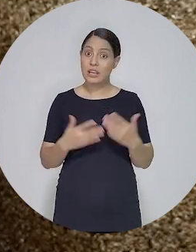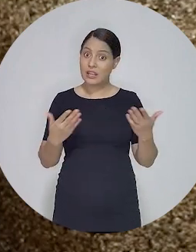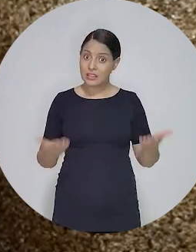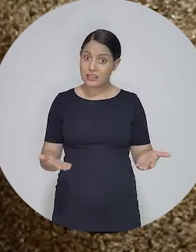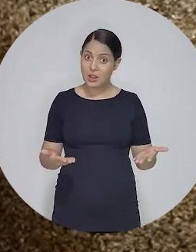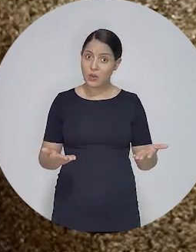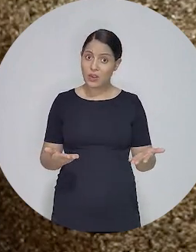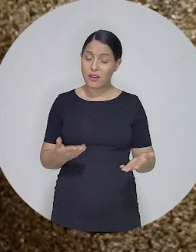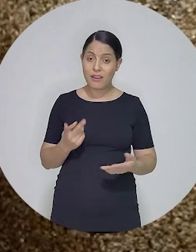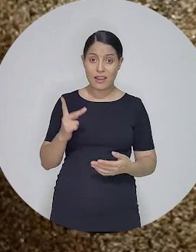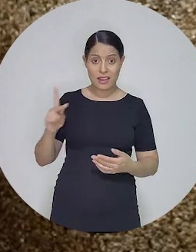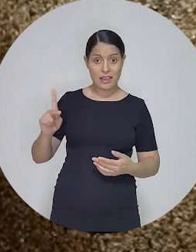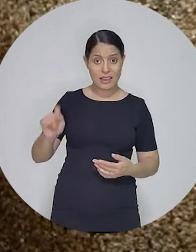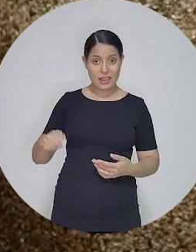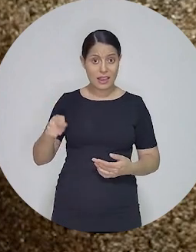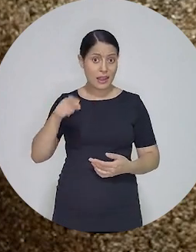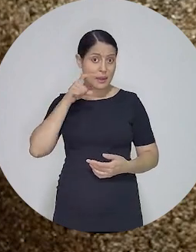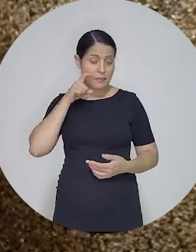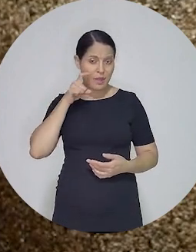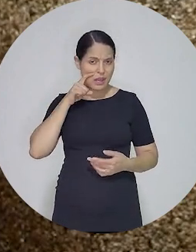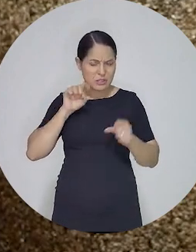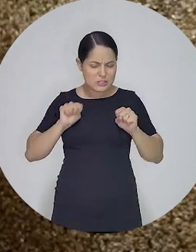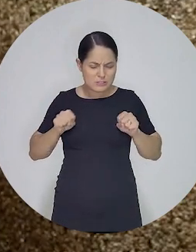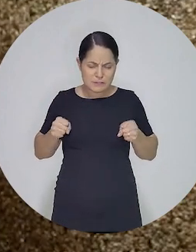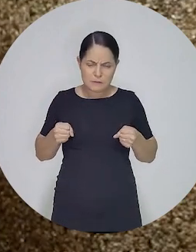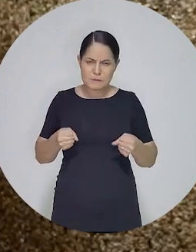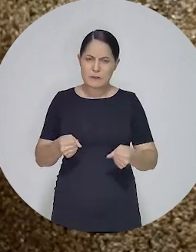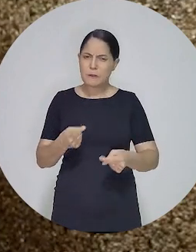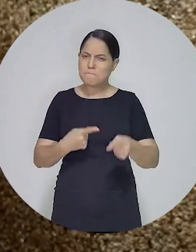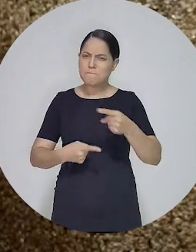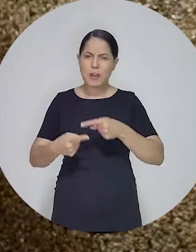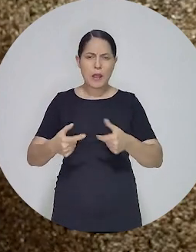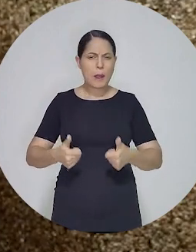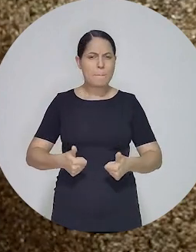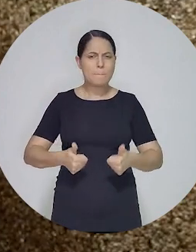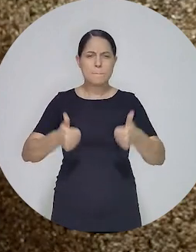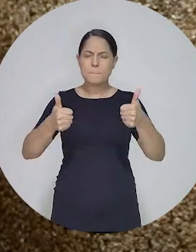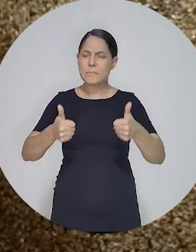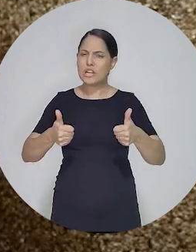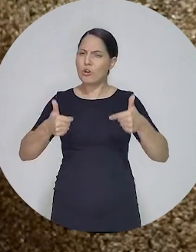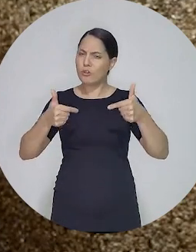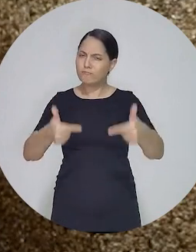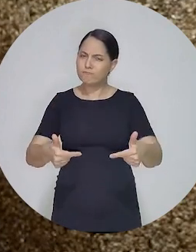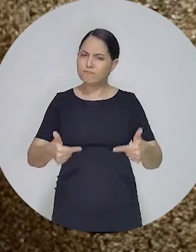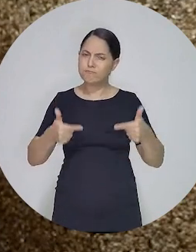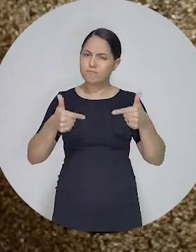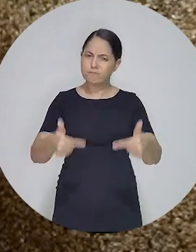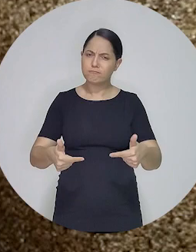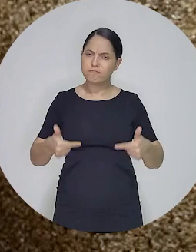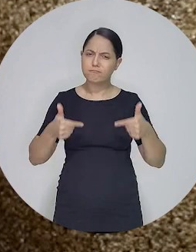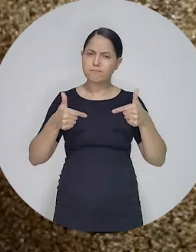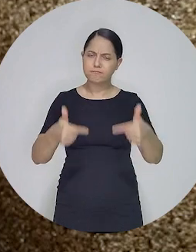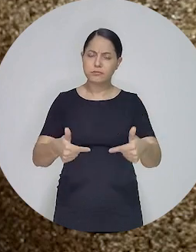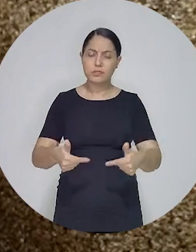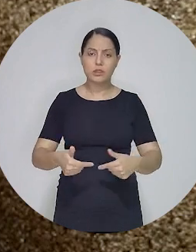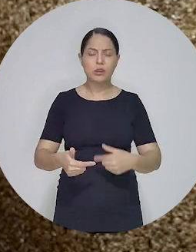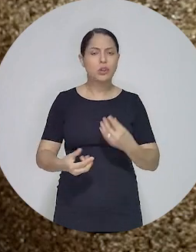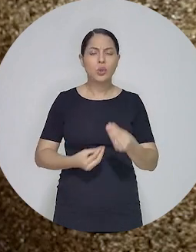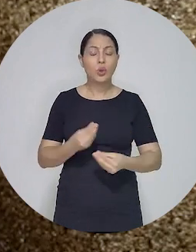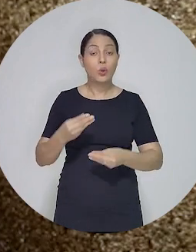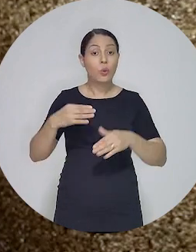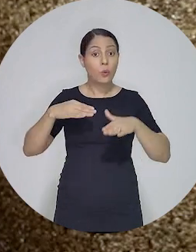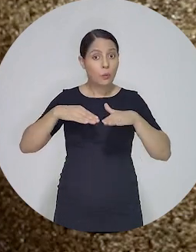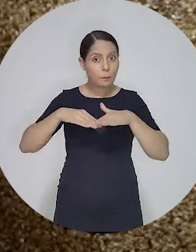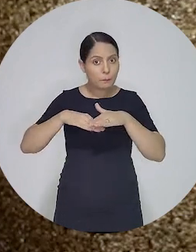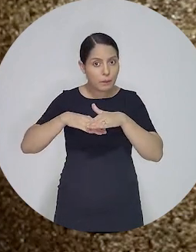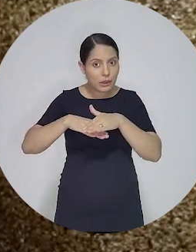Então, que ele se empenhasse cada vez mais para fazer o melhor, que ele fosse cada vez